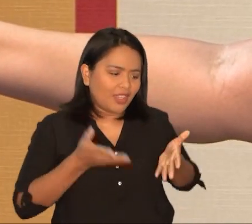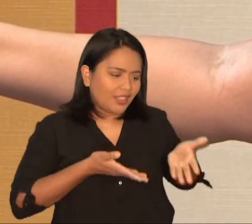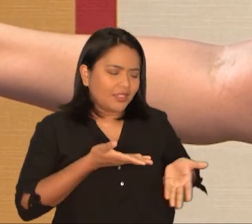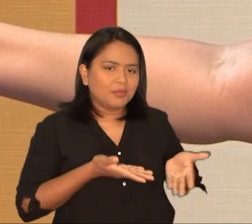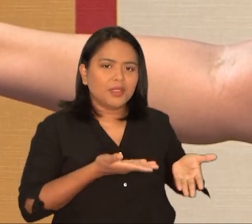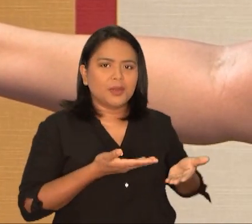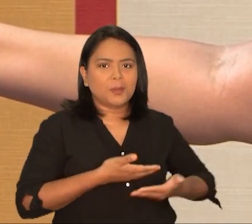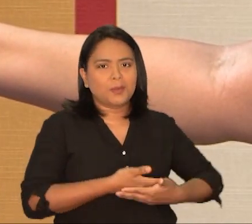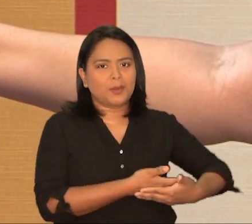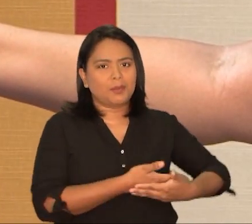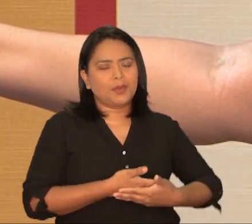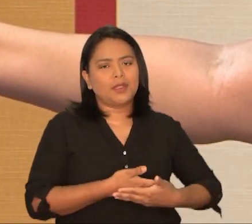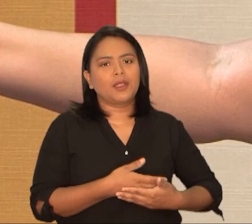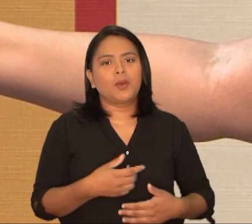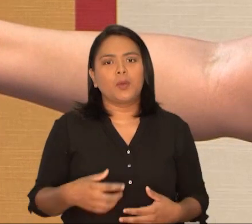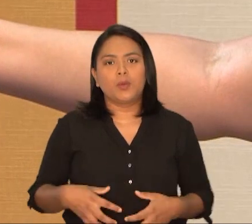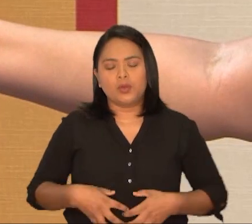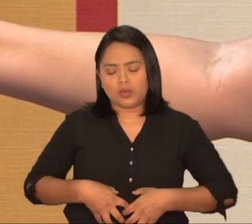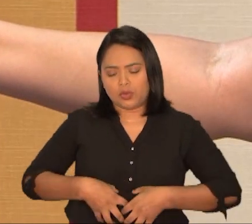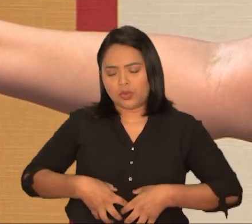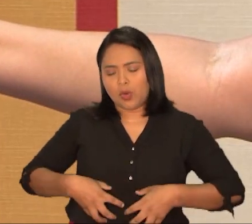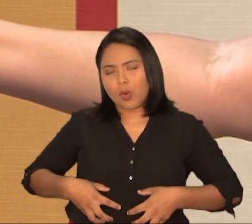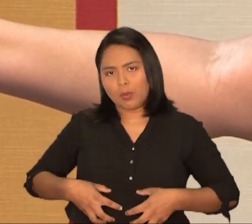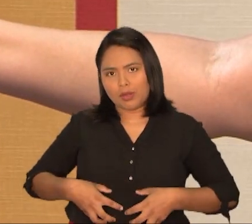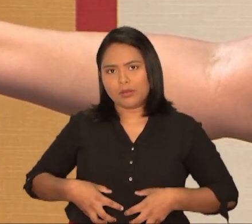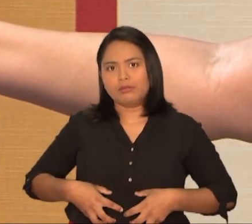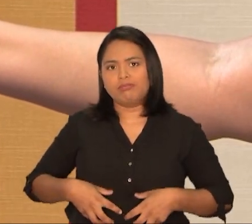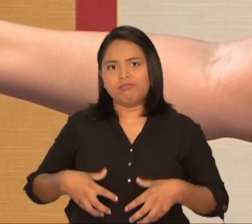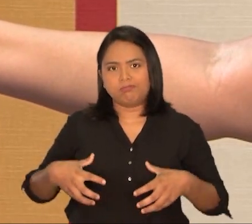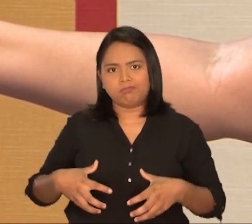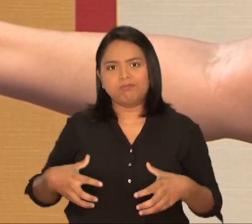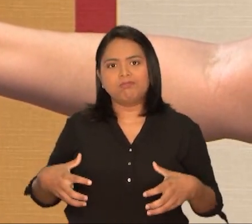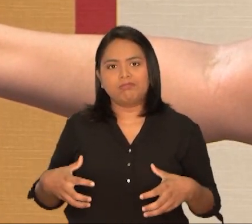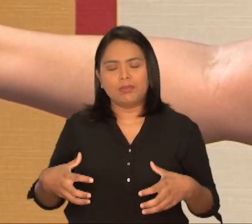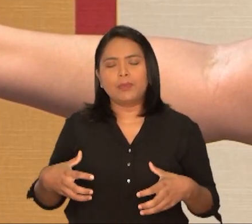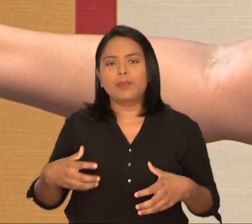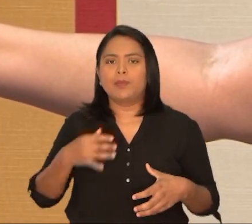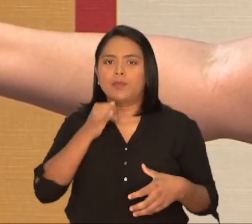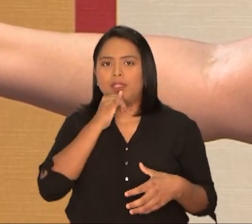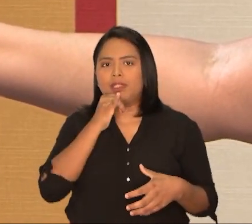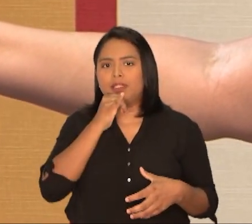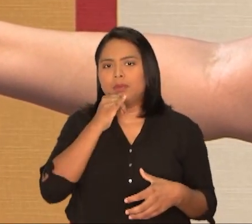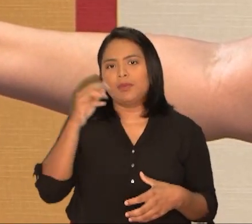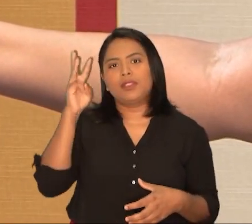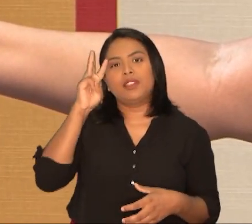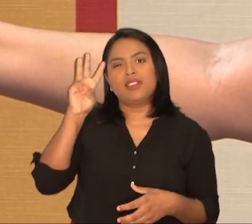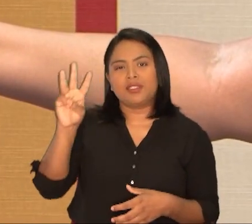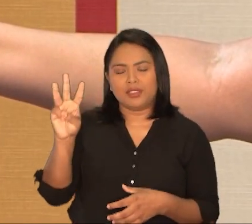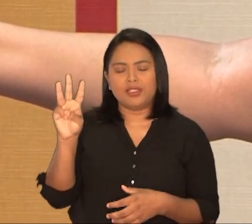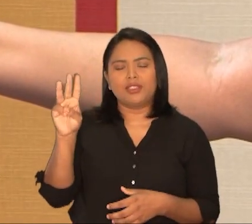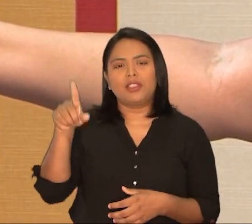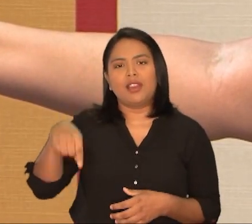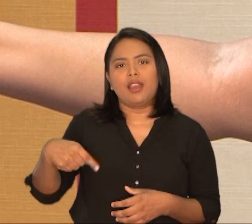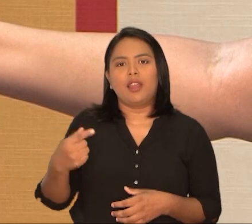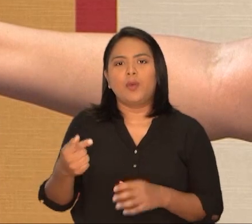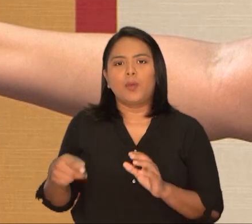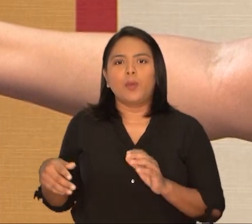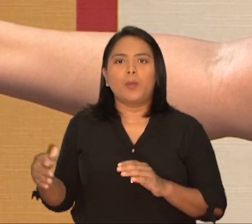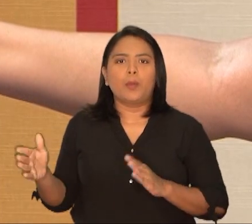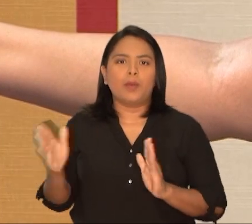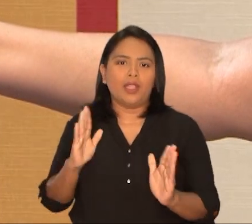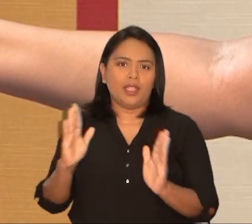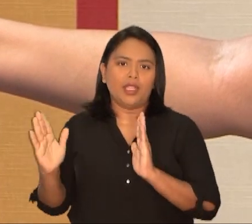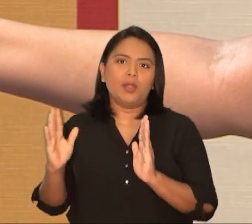esse estômago vai evoluindo. Então, a gente tem um bebezinho ali com 3 dias, que normalmente é o tempo necessário para que a produção ativa de